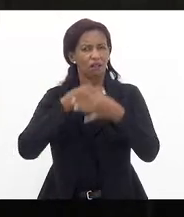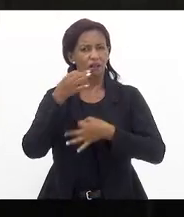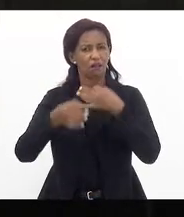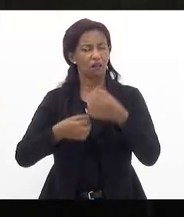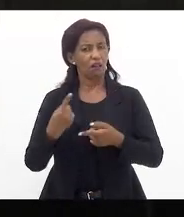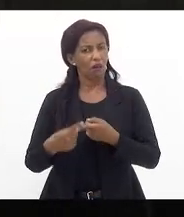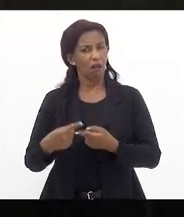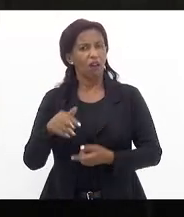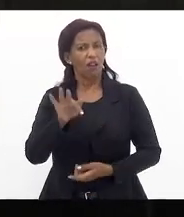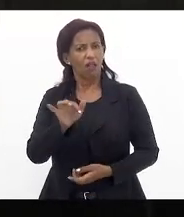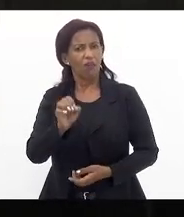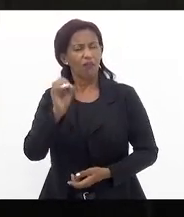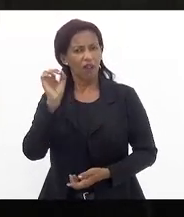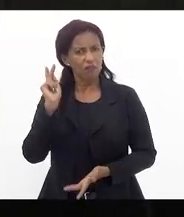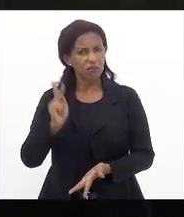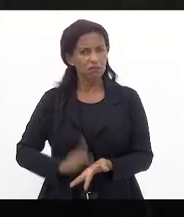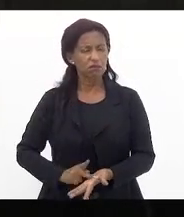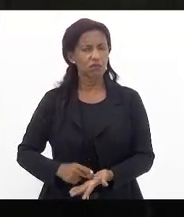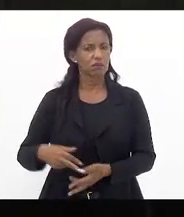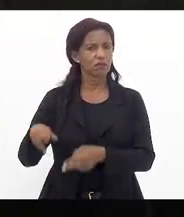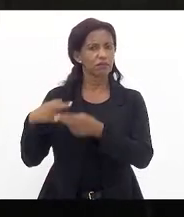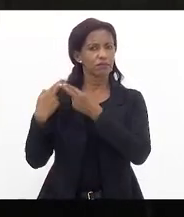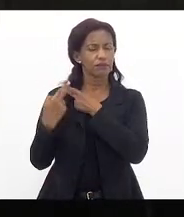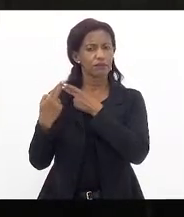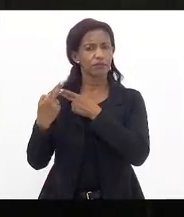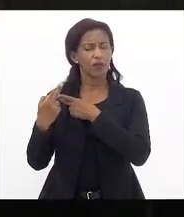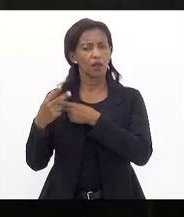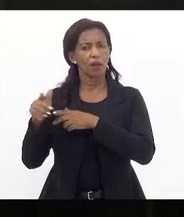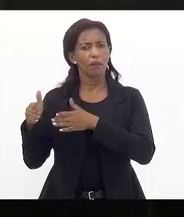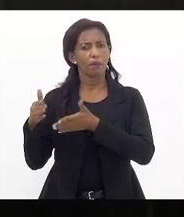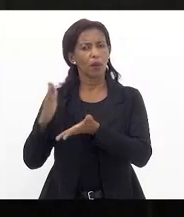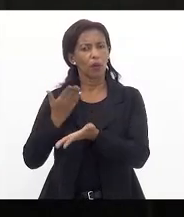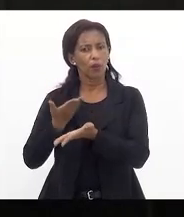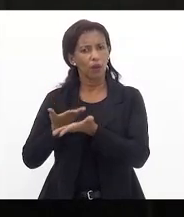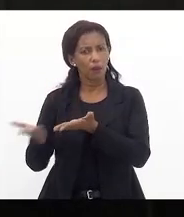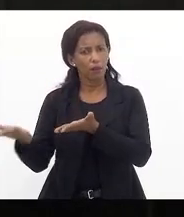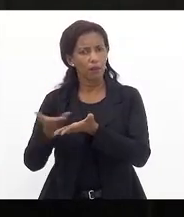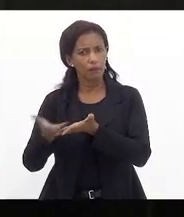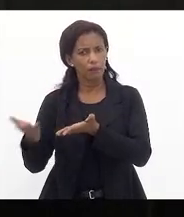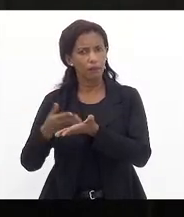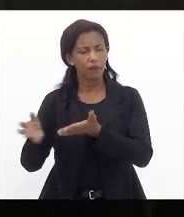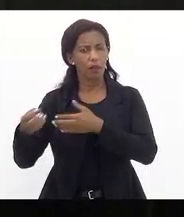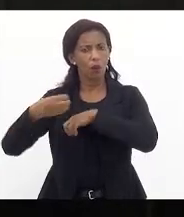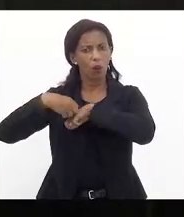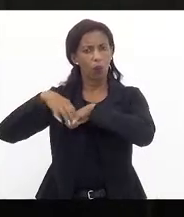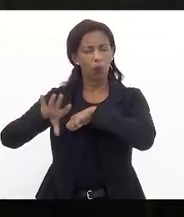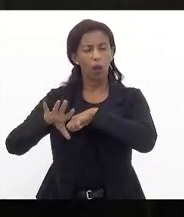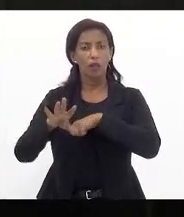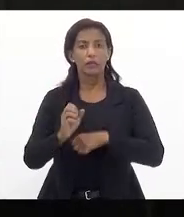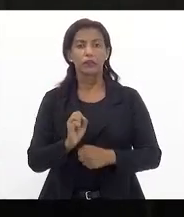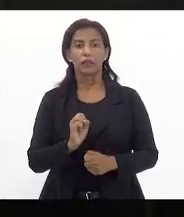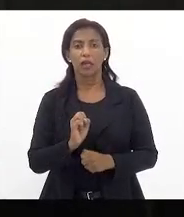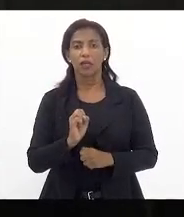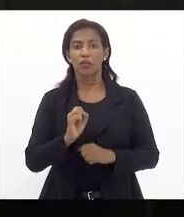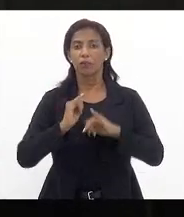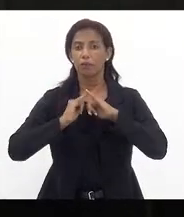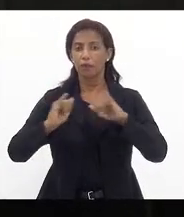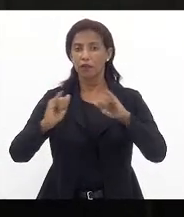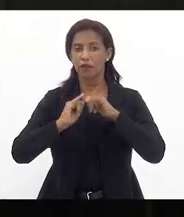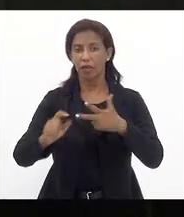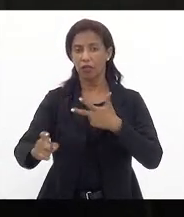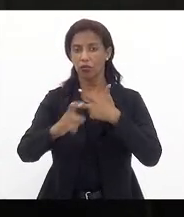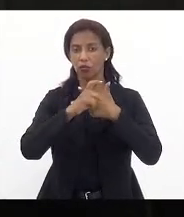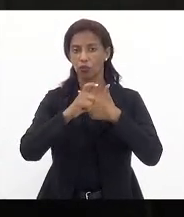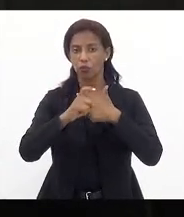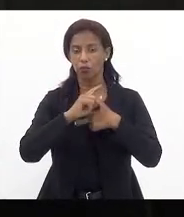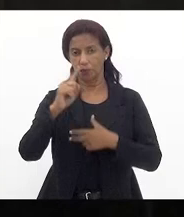é fato, sim, que a responsabilidade pelo encaminhamento das mensagens do Executivo e